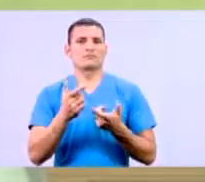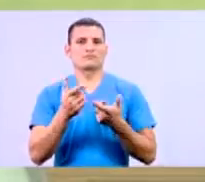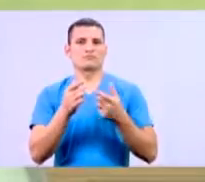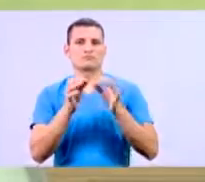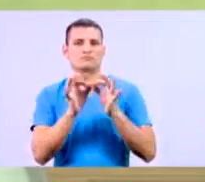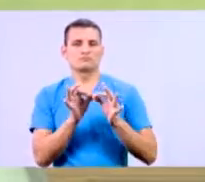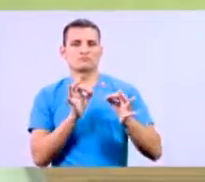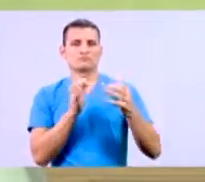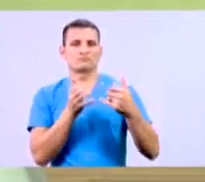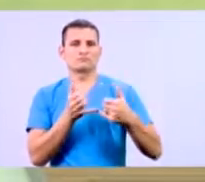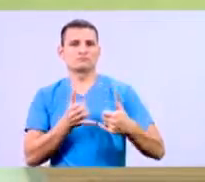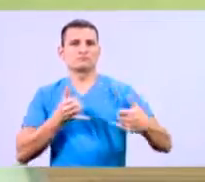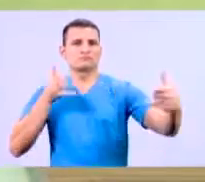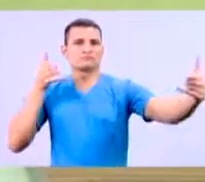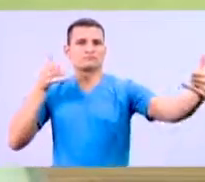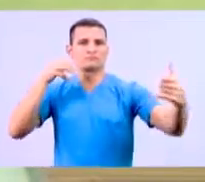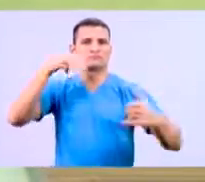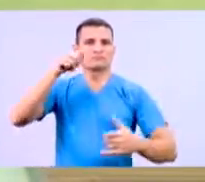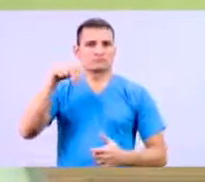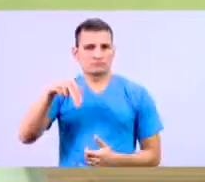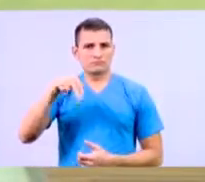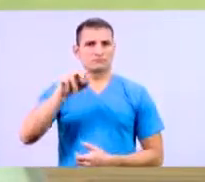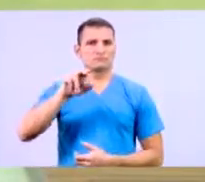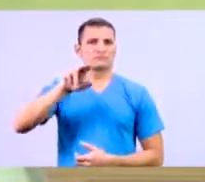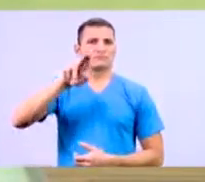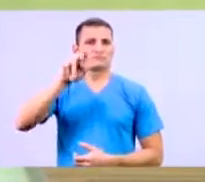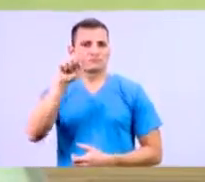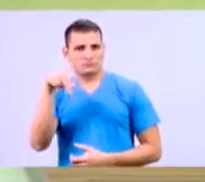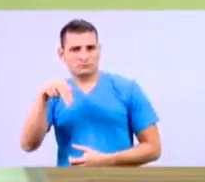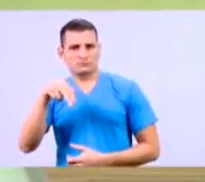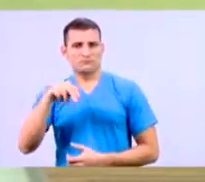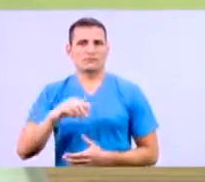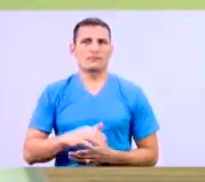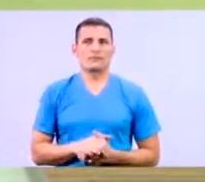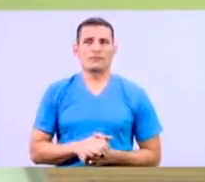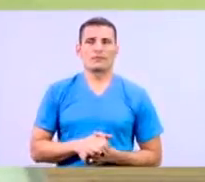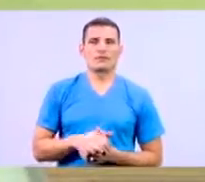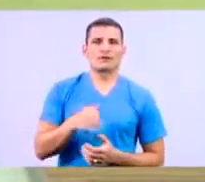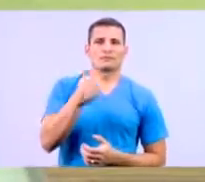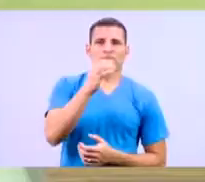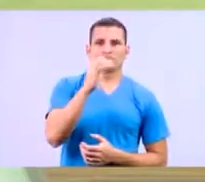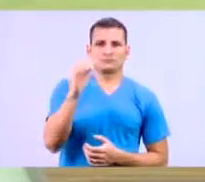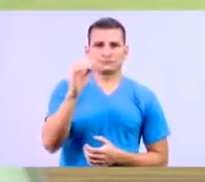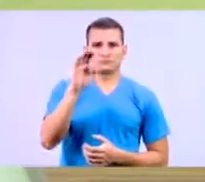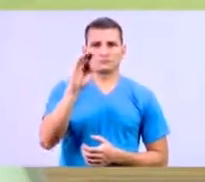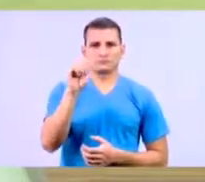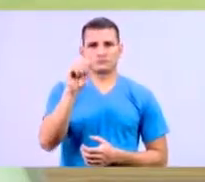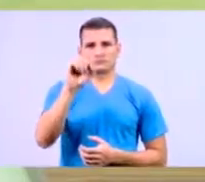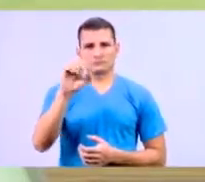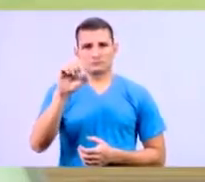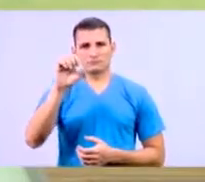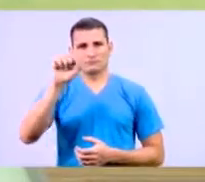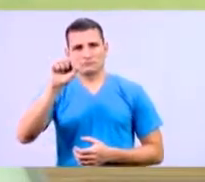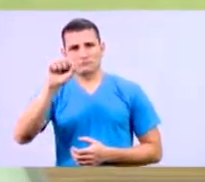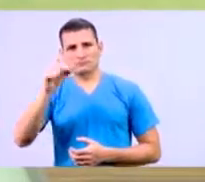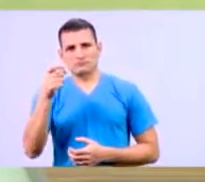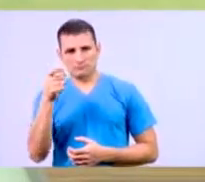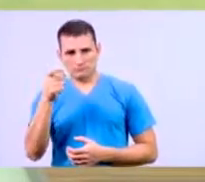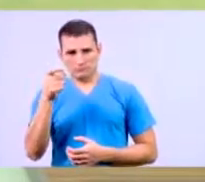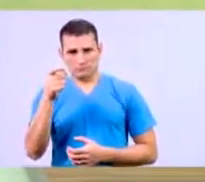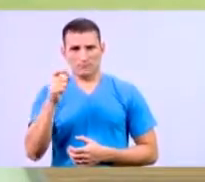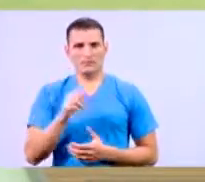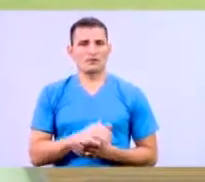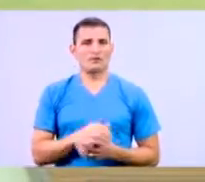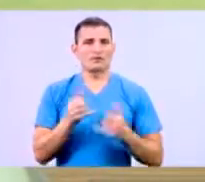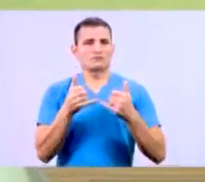como as MANs, WANs. E vendo aí no slide, o 100 base SX, cabos de fibra multimodo,